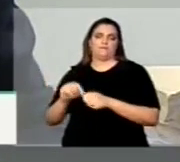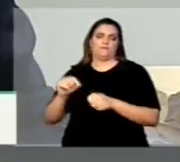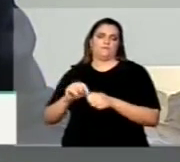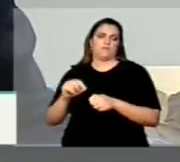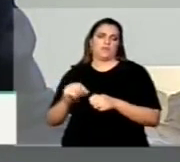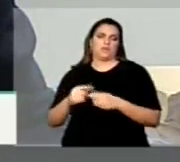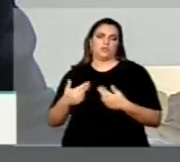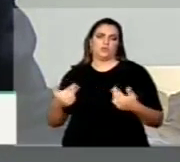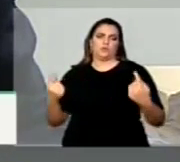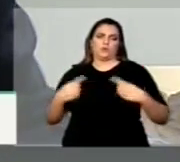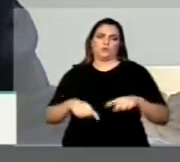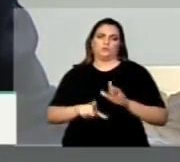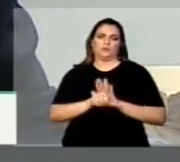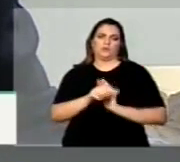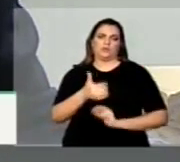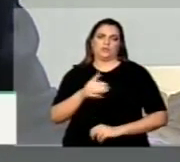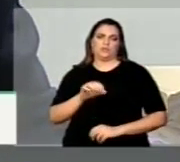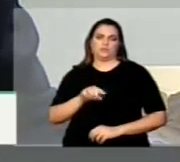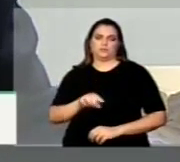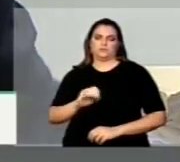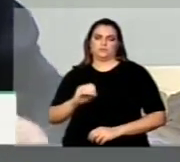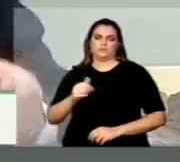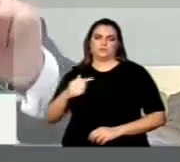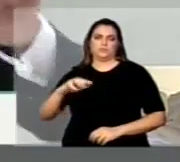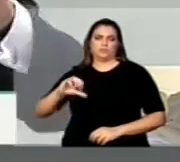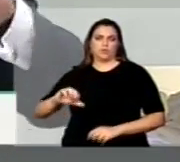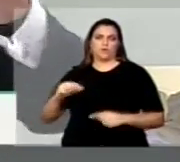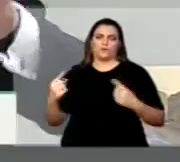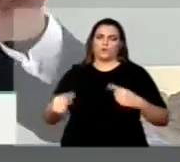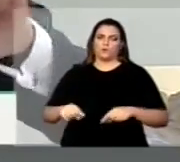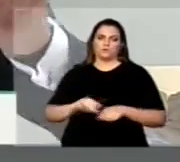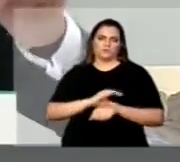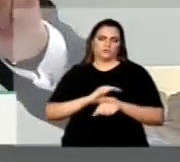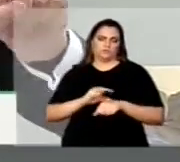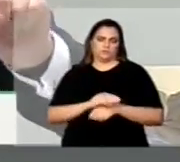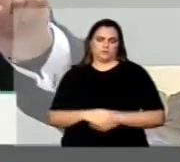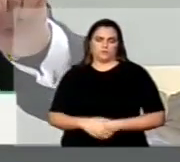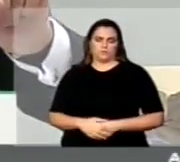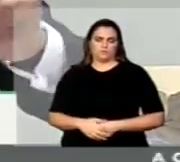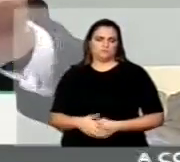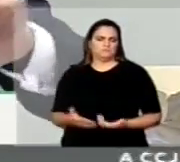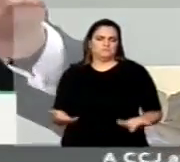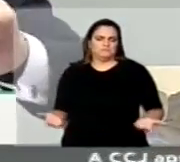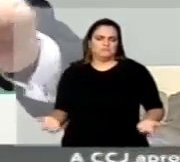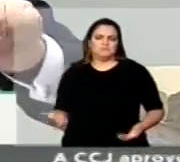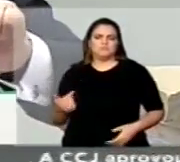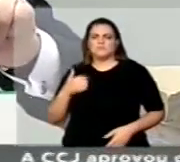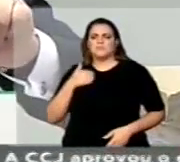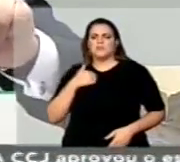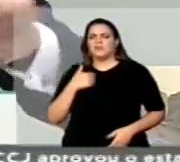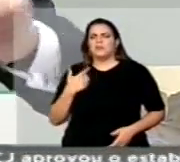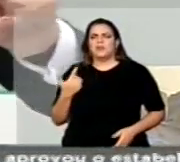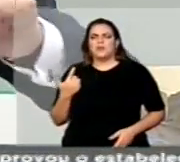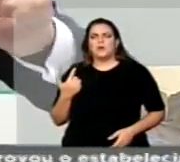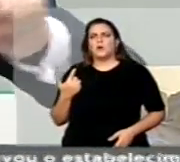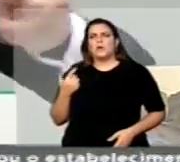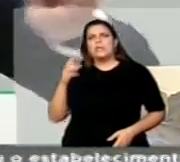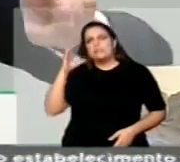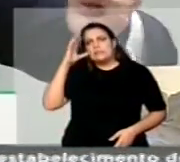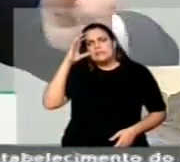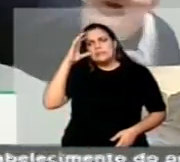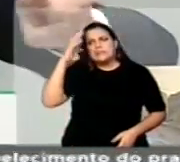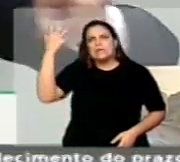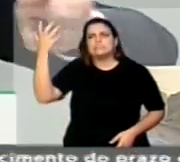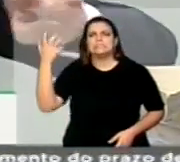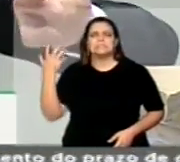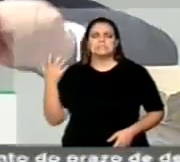Lei 1079 e à Constituição Federal. Então eu não tive uma discussão ou uma decisão visando que o